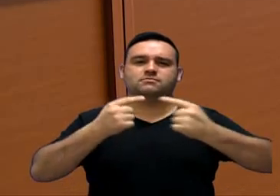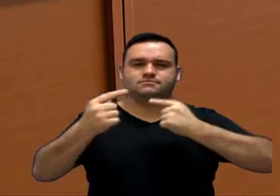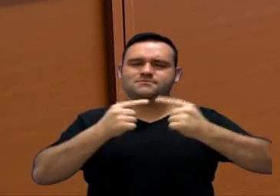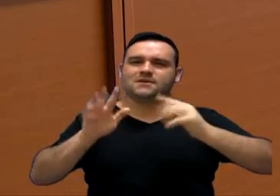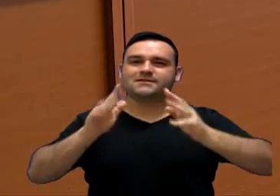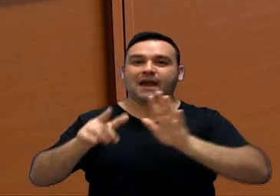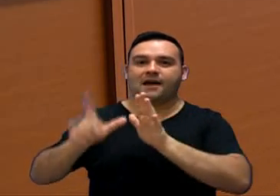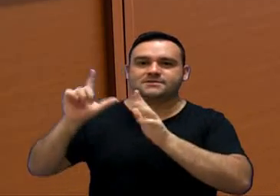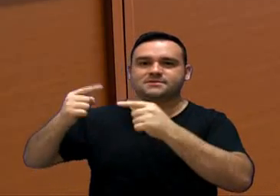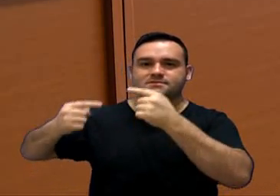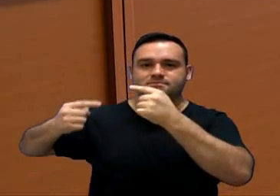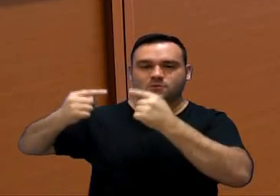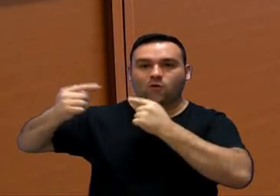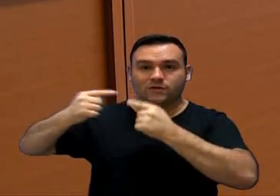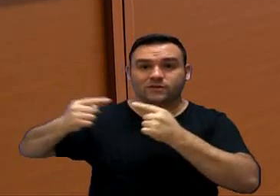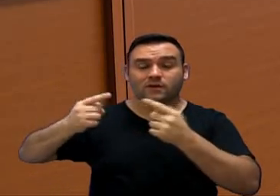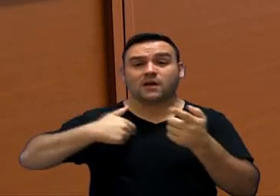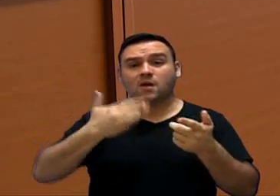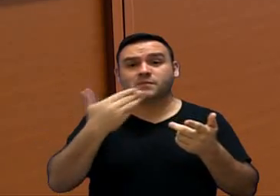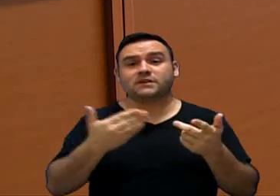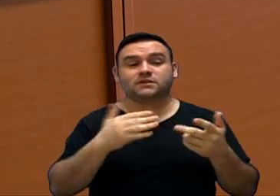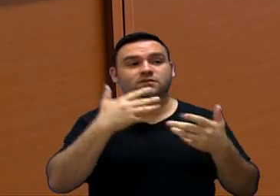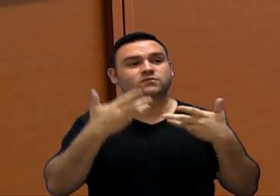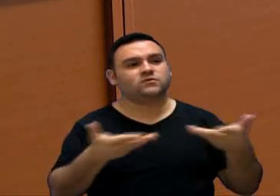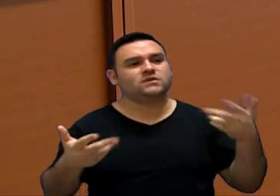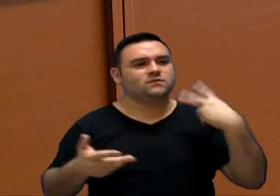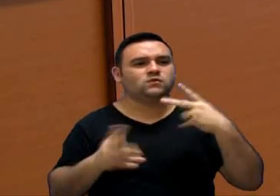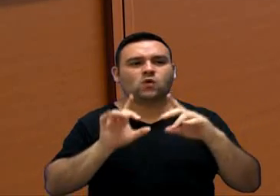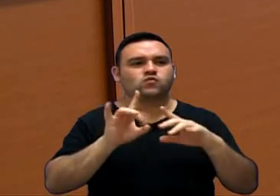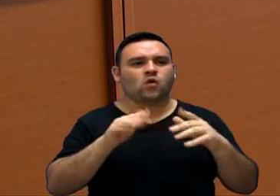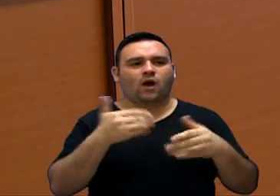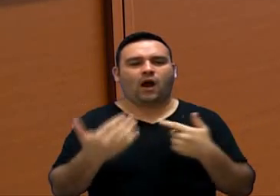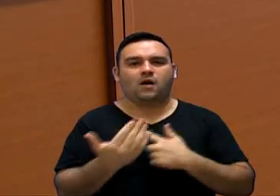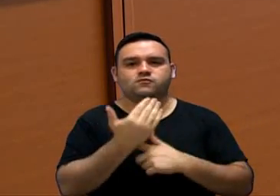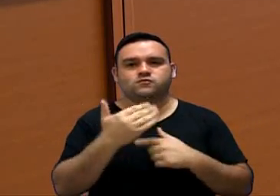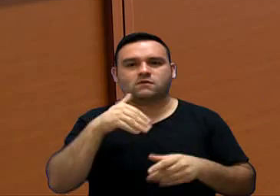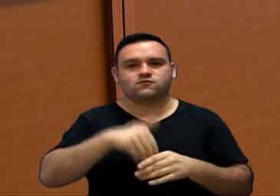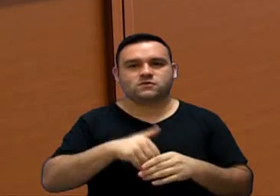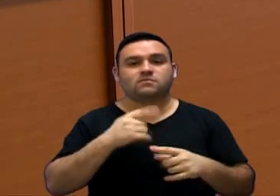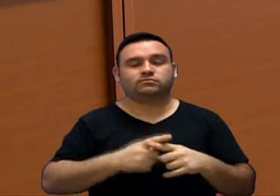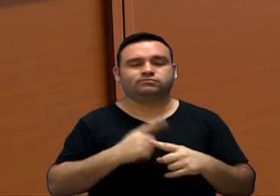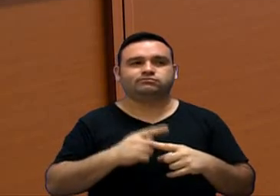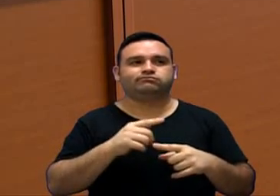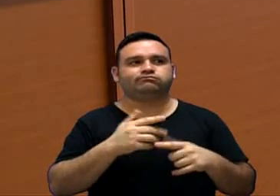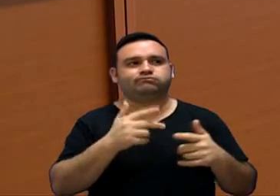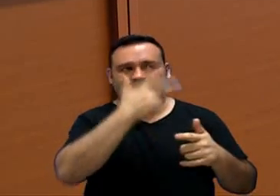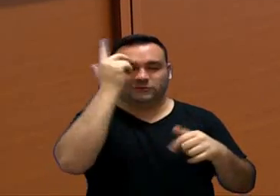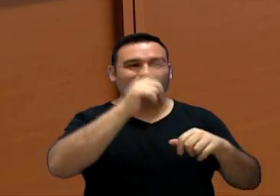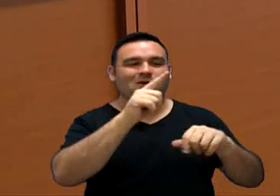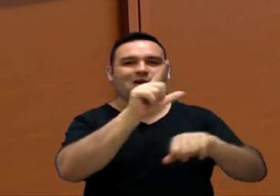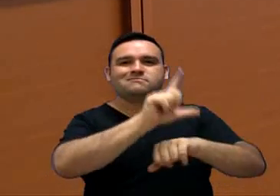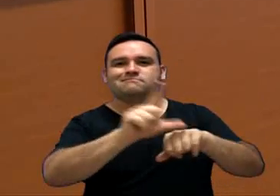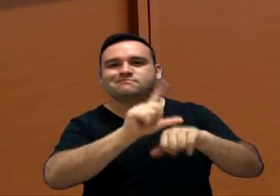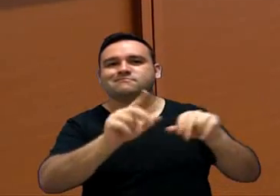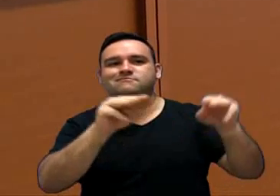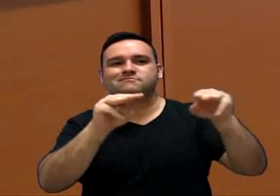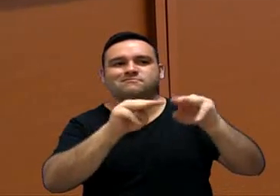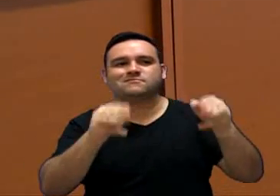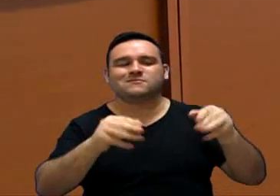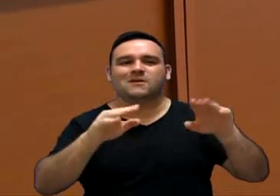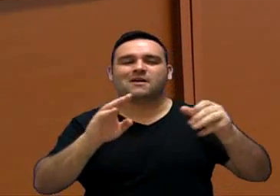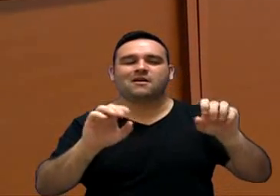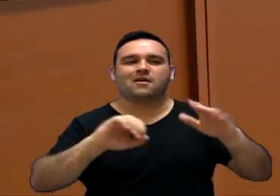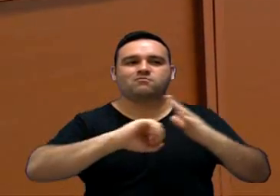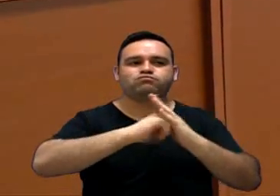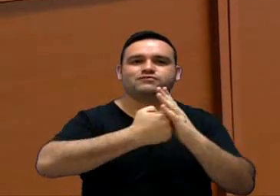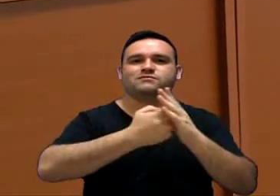debatido na outra sessão, e eu pedi o voto dos vereadores só, para ajudar esses comerciantes que ficaram fechados